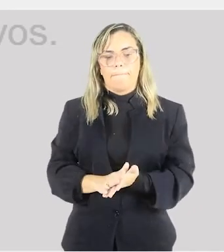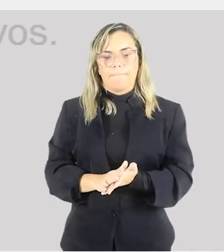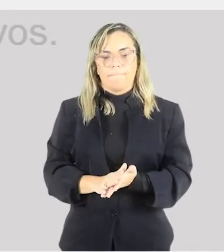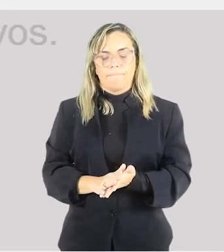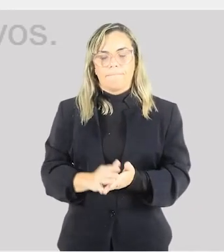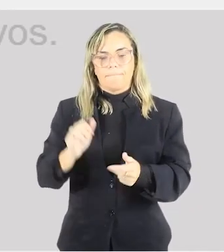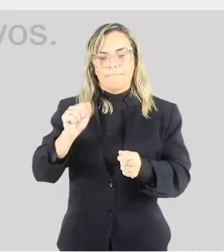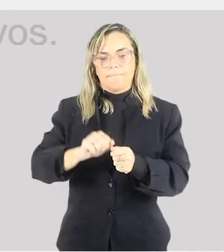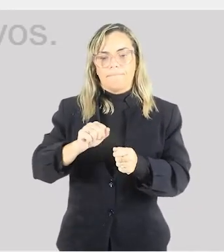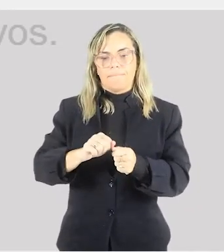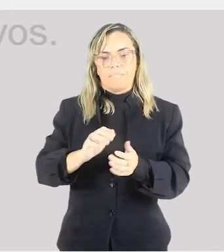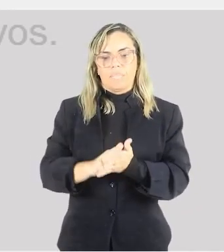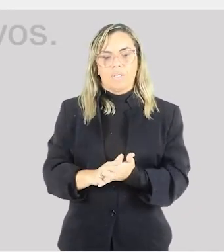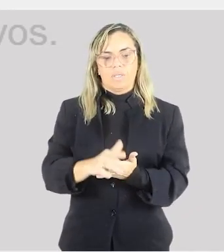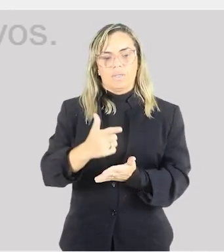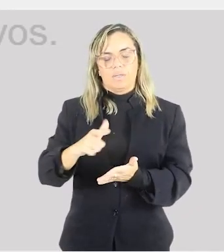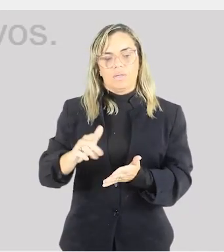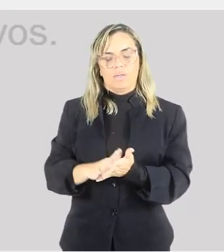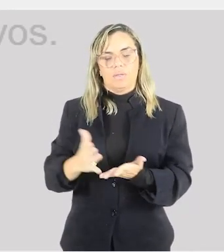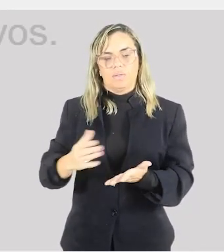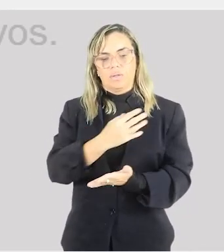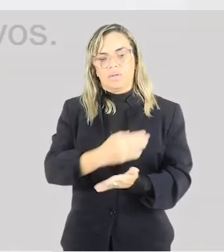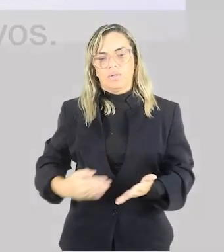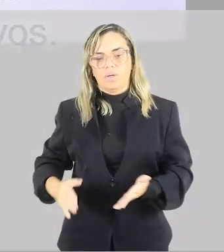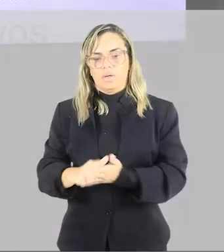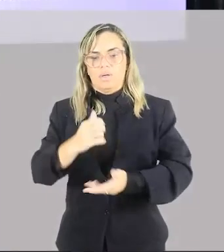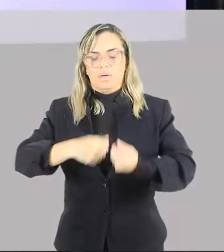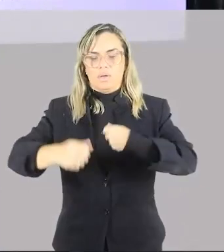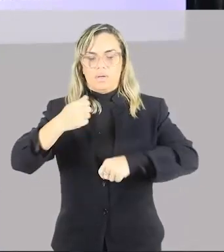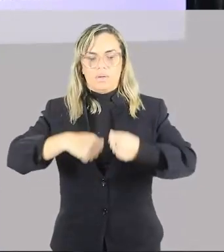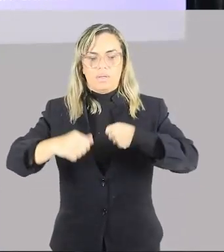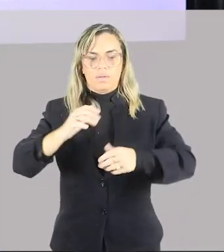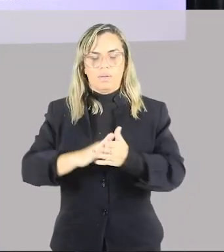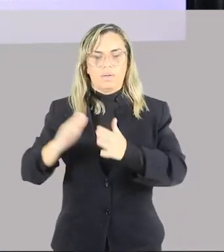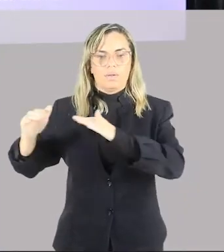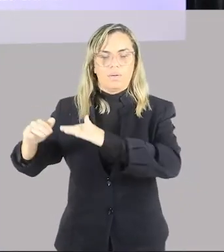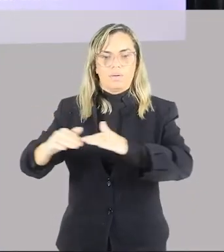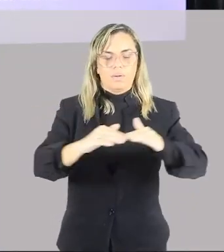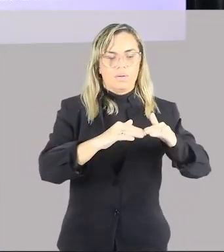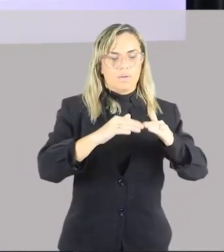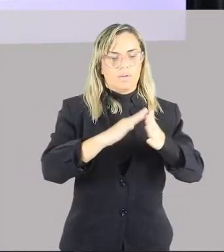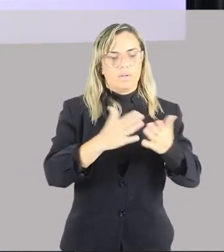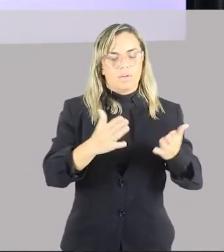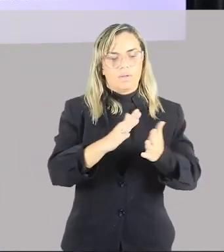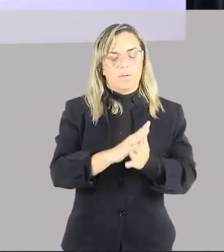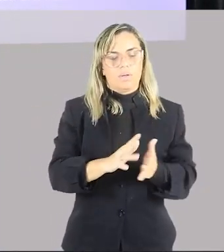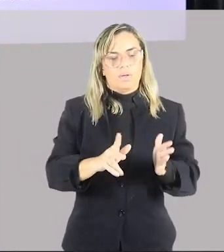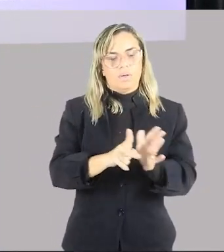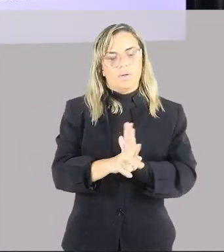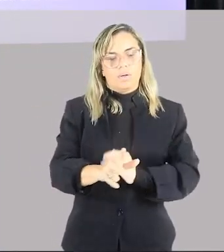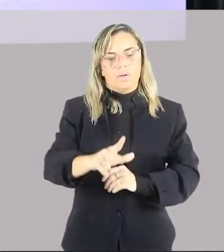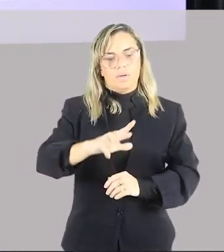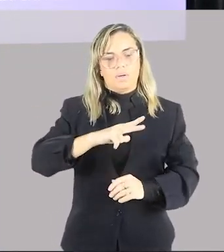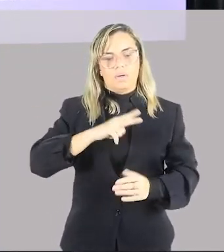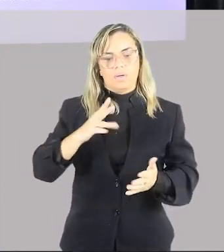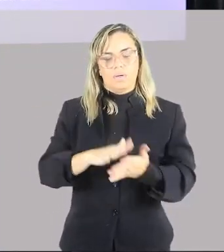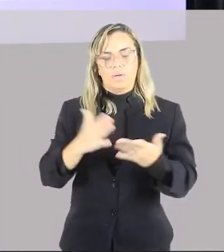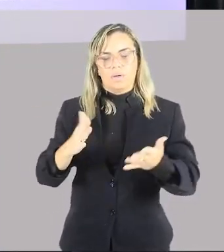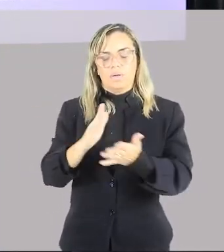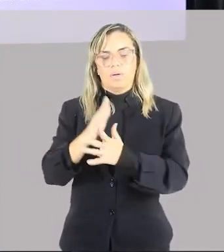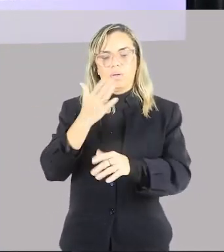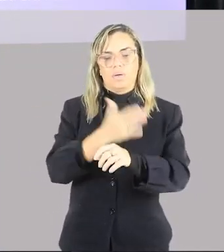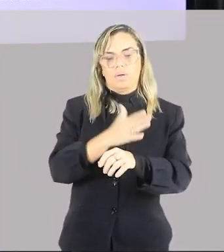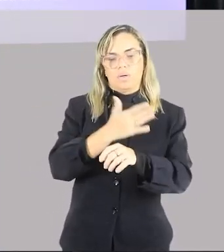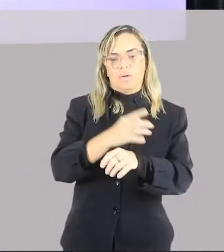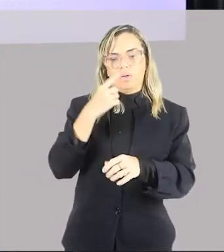sem a prerrogativa de Estado, estando a administração em mesmo patamar do particular. A atividade exercida